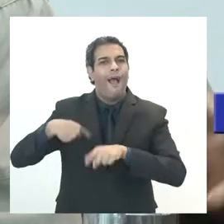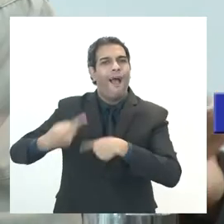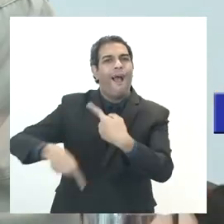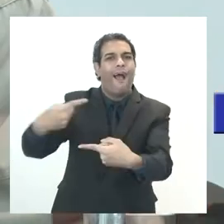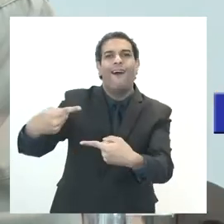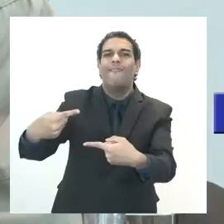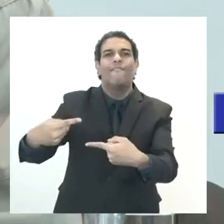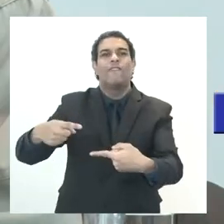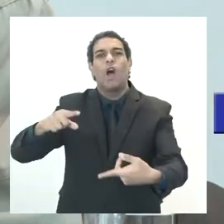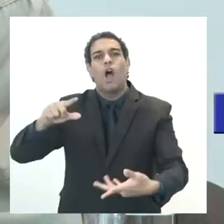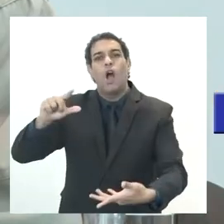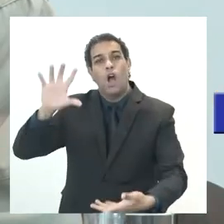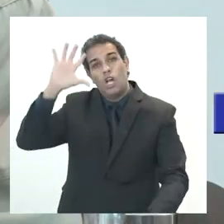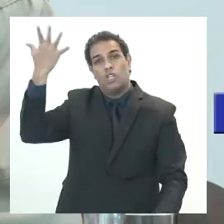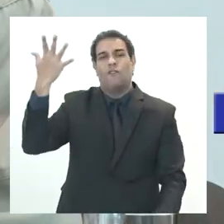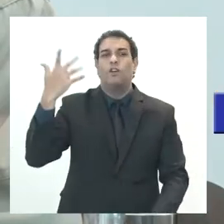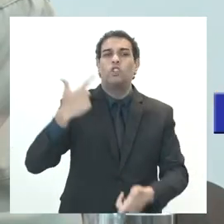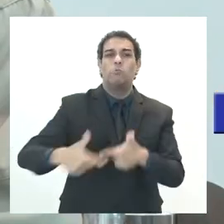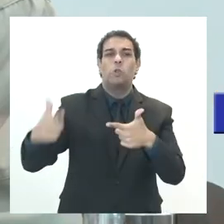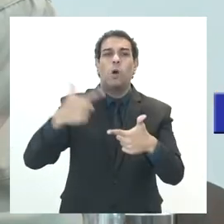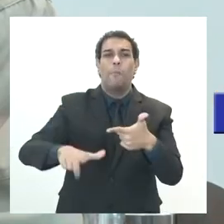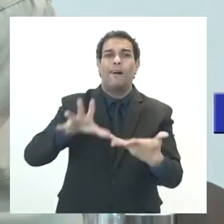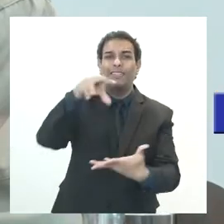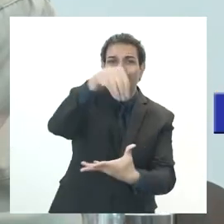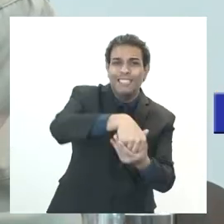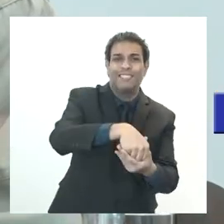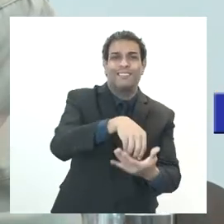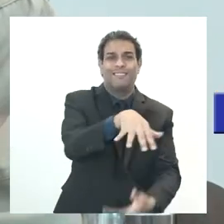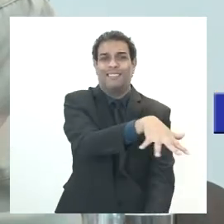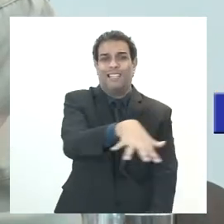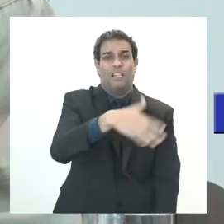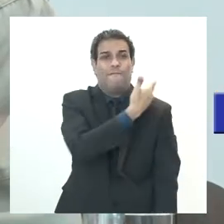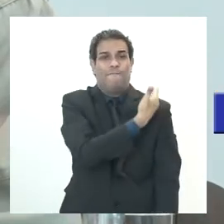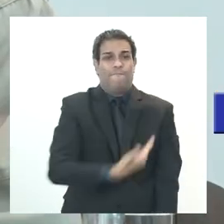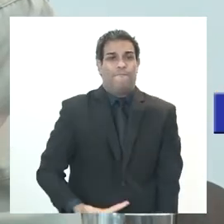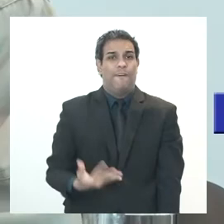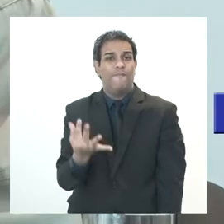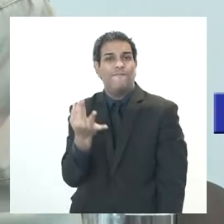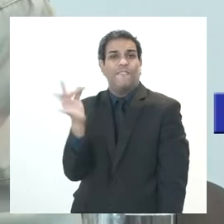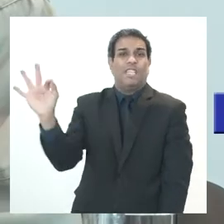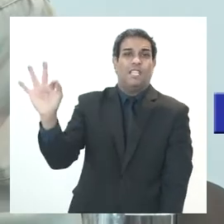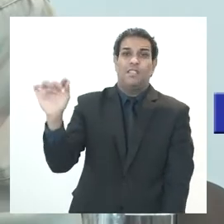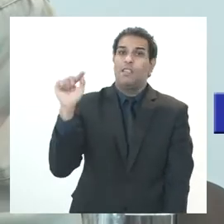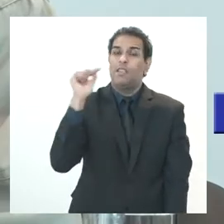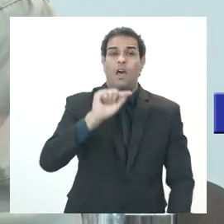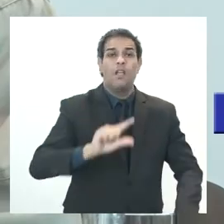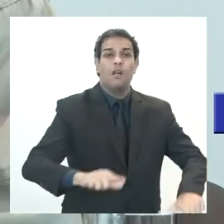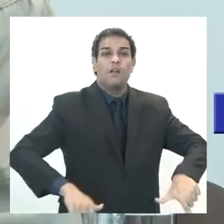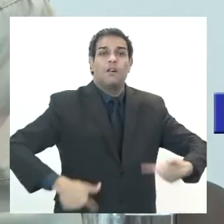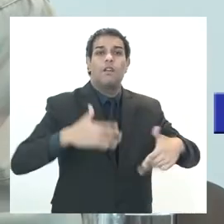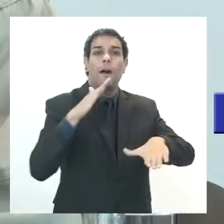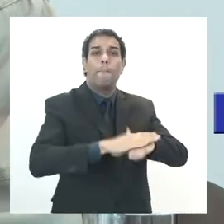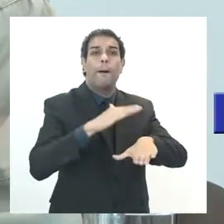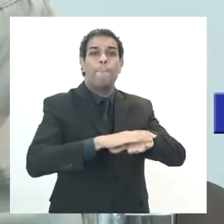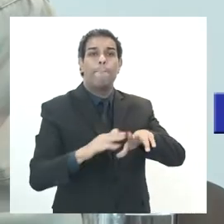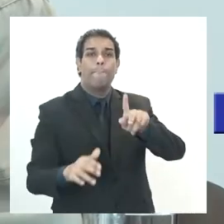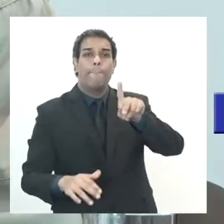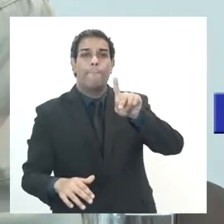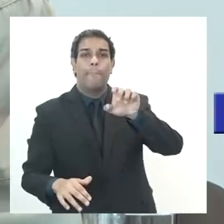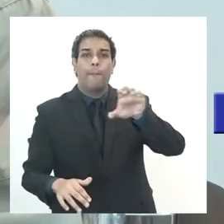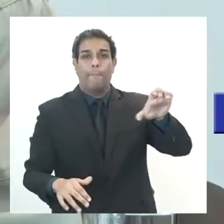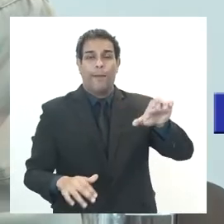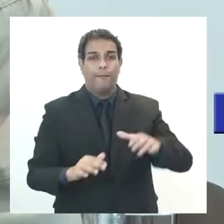o que tá acontecendo hoje na Esfera do governo federal com essas atitudes Porque o Carlos